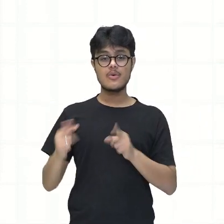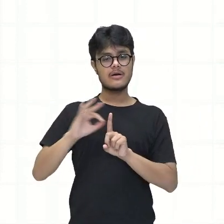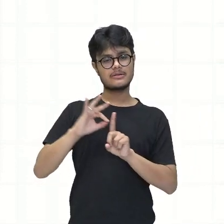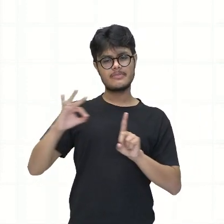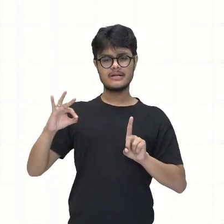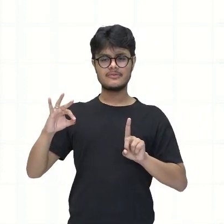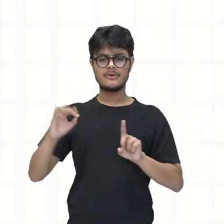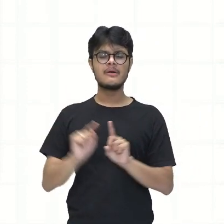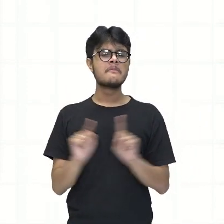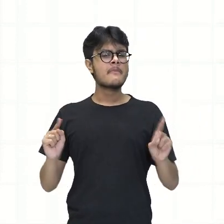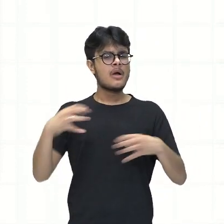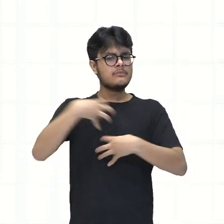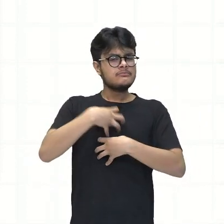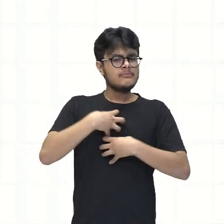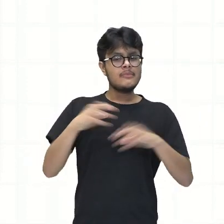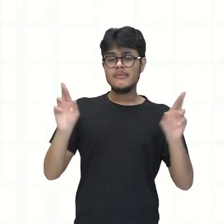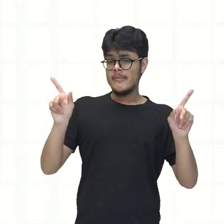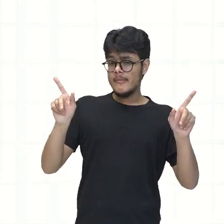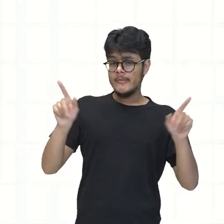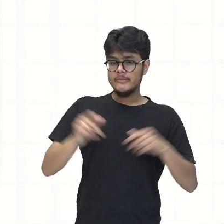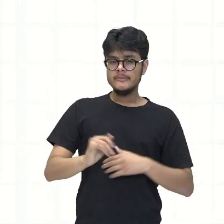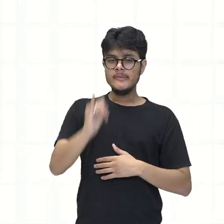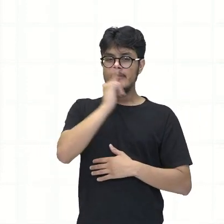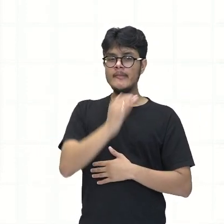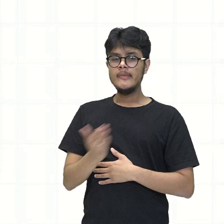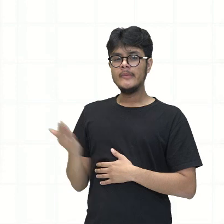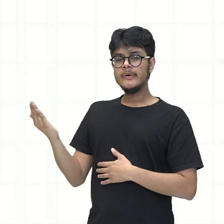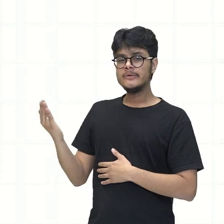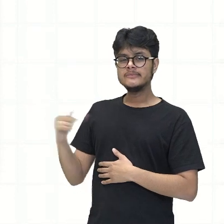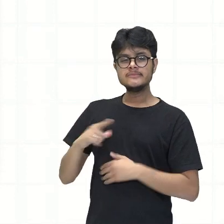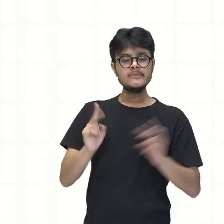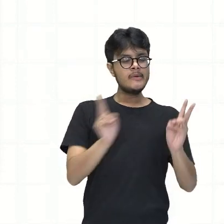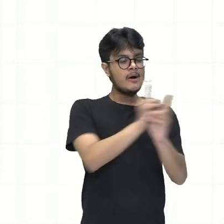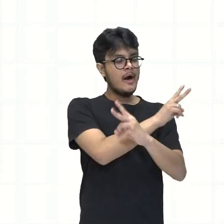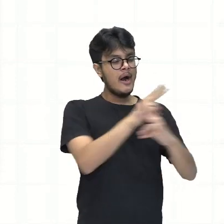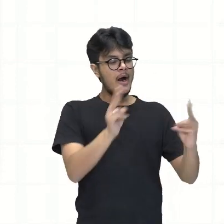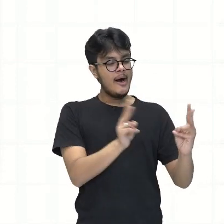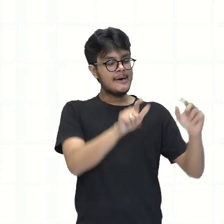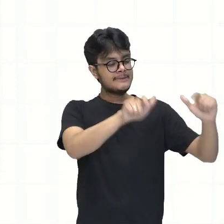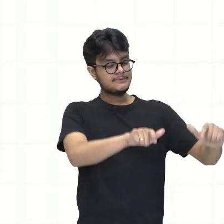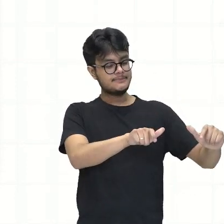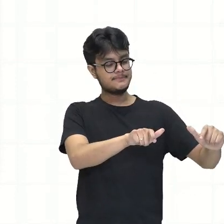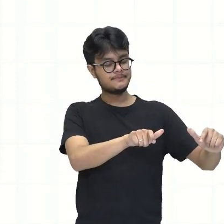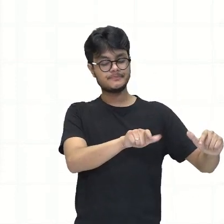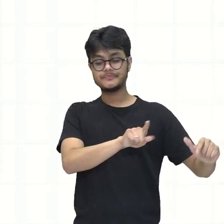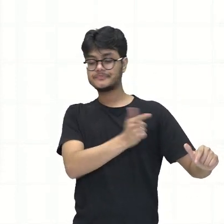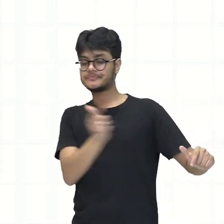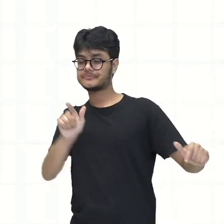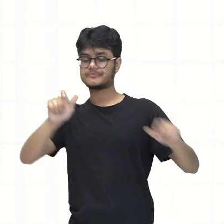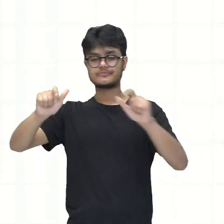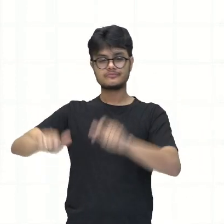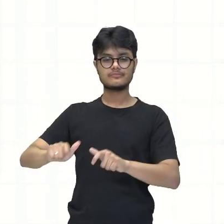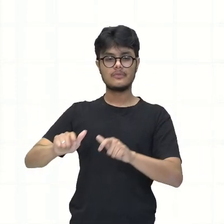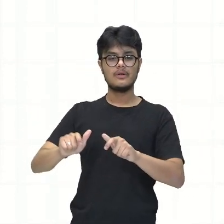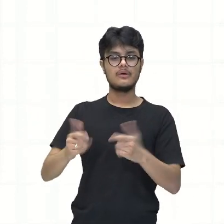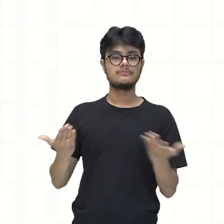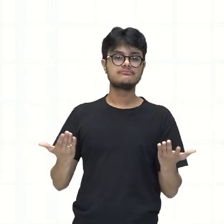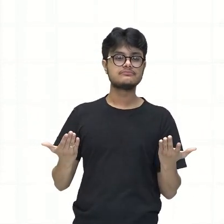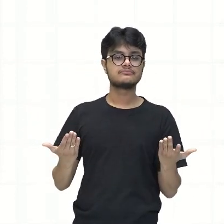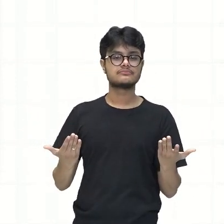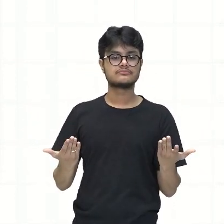temperatura. Sendo que nesse daqui, existe vento e um ar seco. Então, o suor evapora com